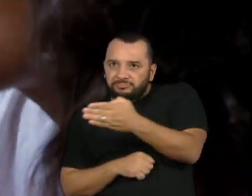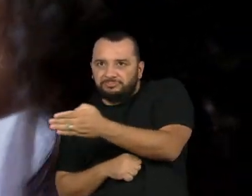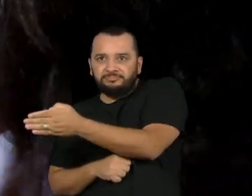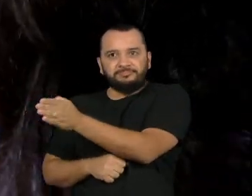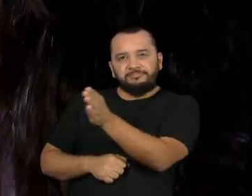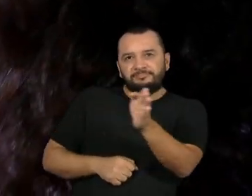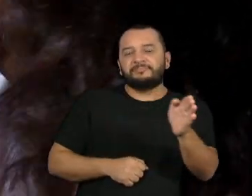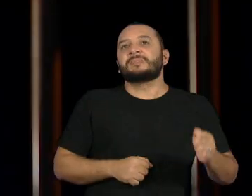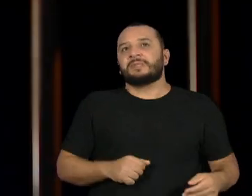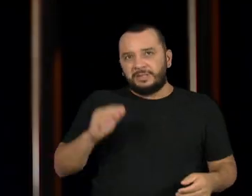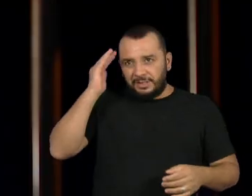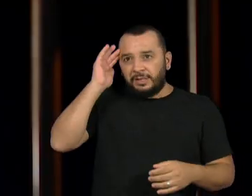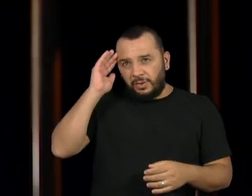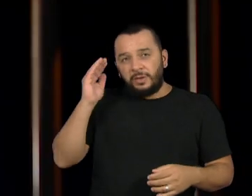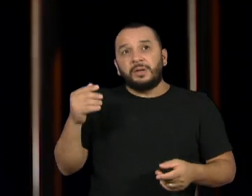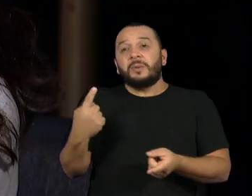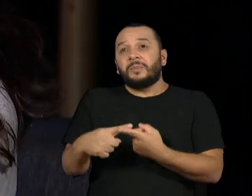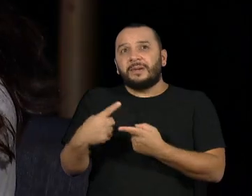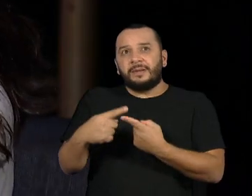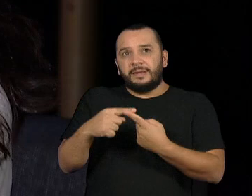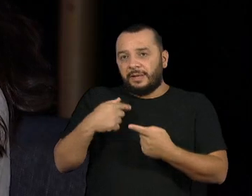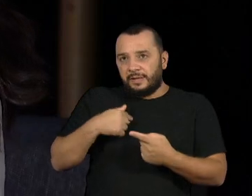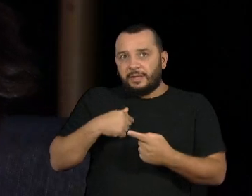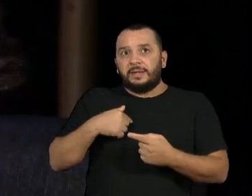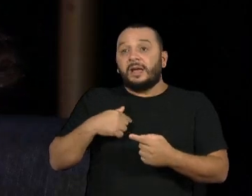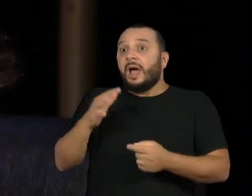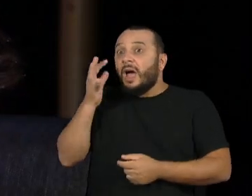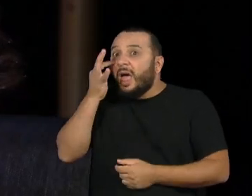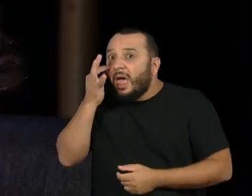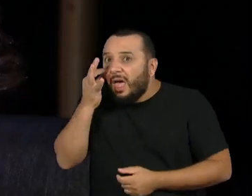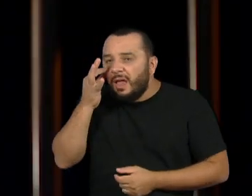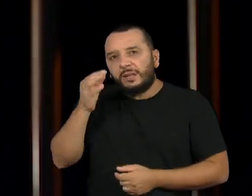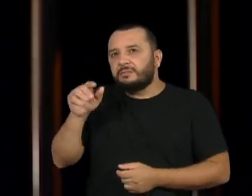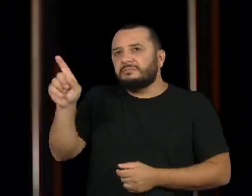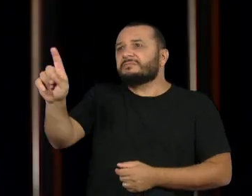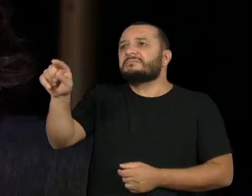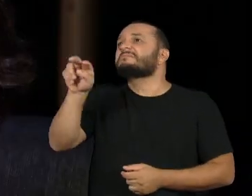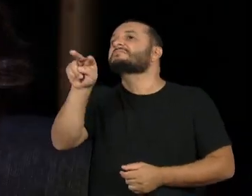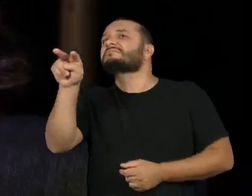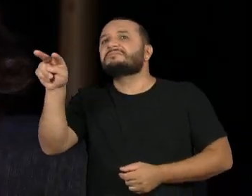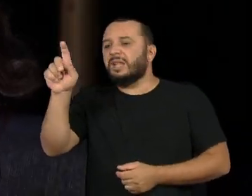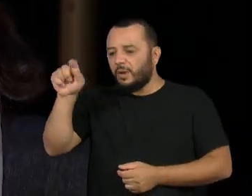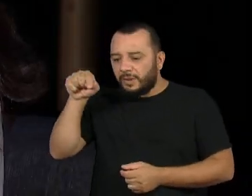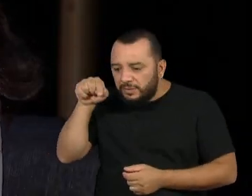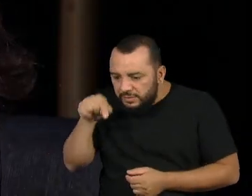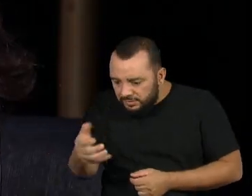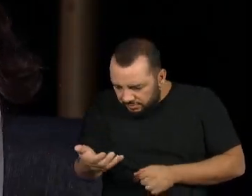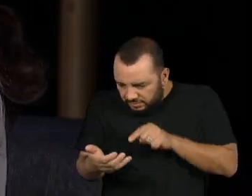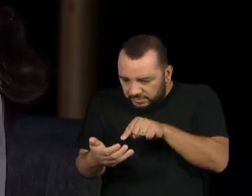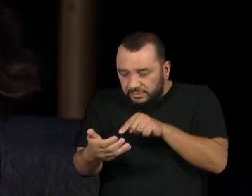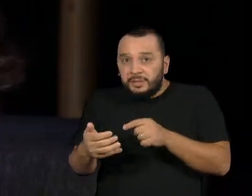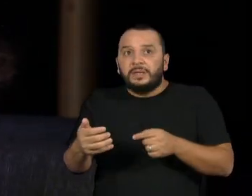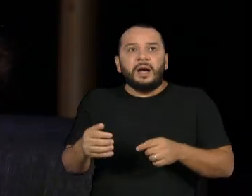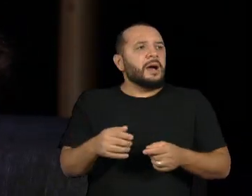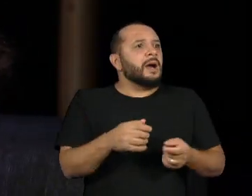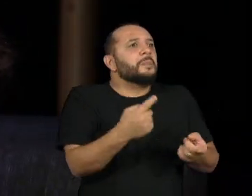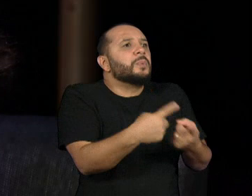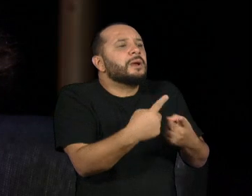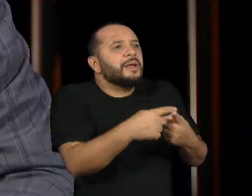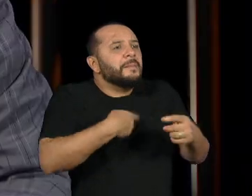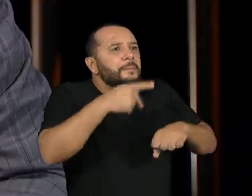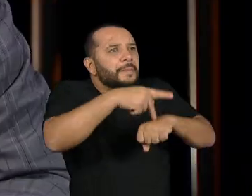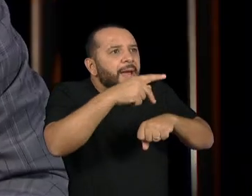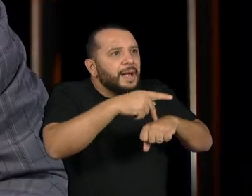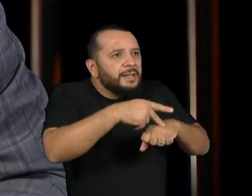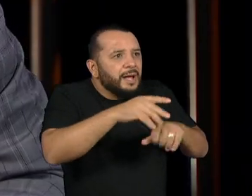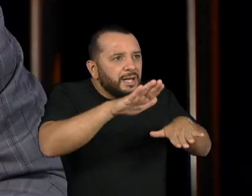via, o que importava na vida real, o que importava era o que eu via na carta. Por quê? Porque as pedras estavam no nível, assim, Você da não ia água. ver na vida real, você